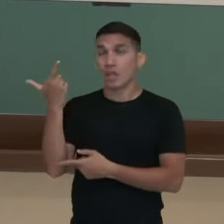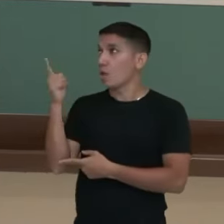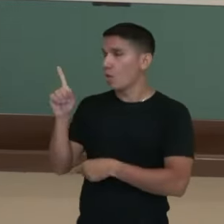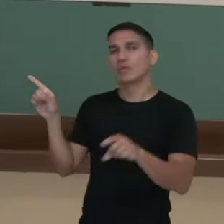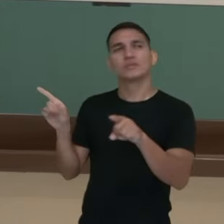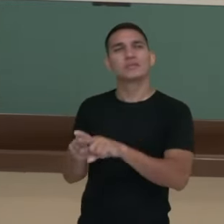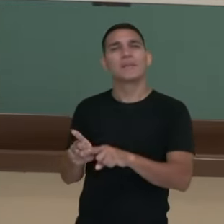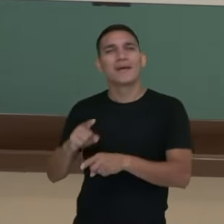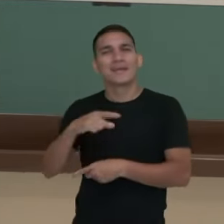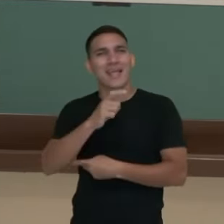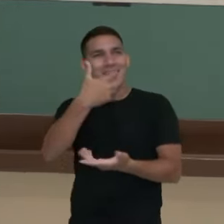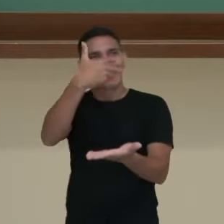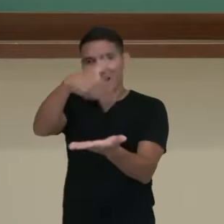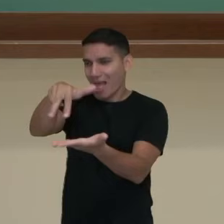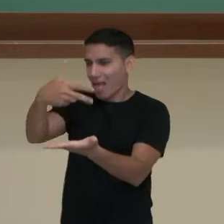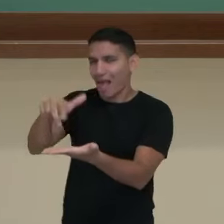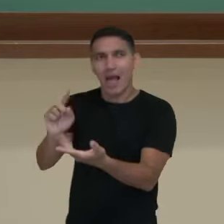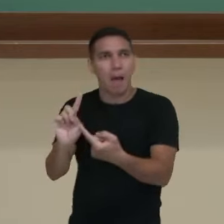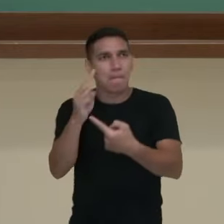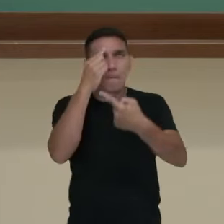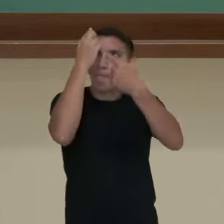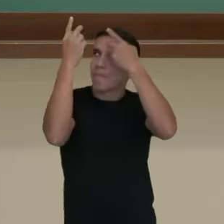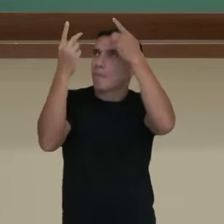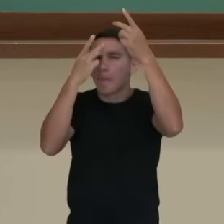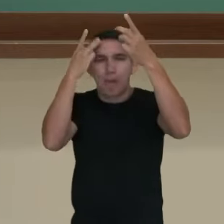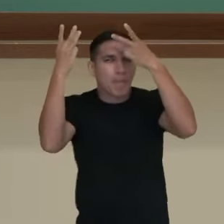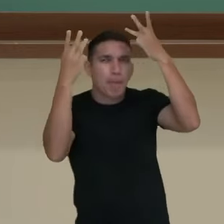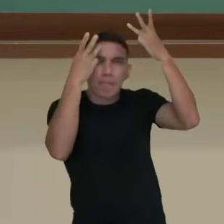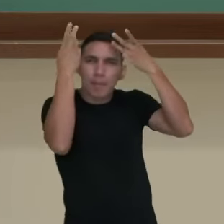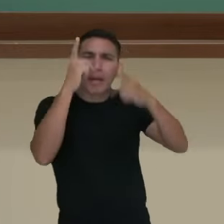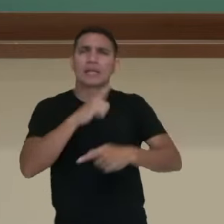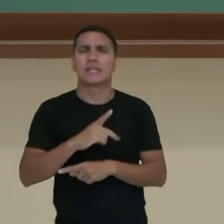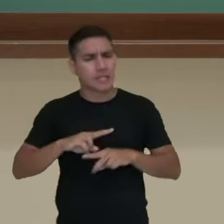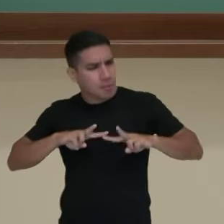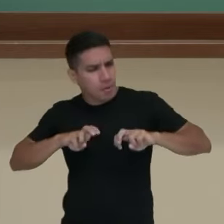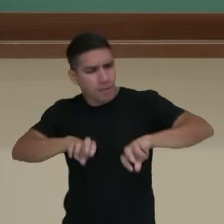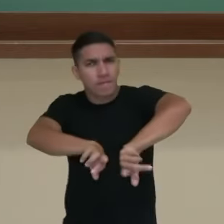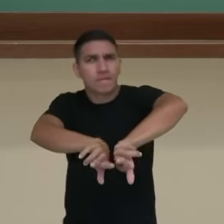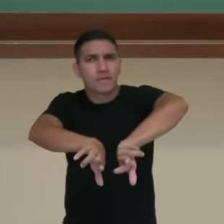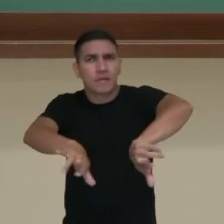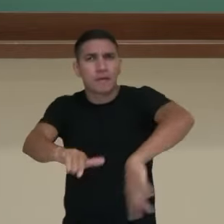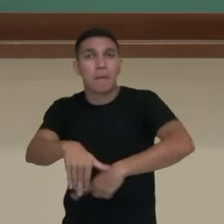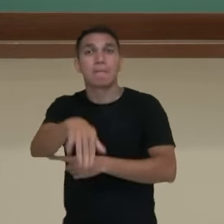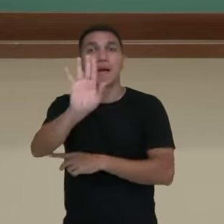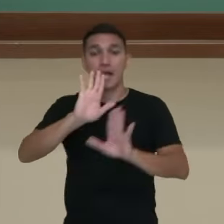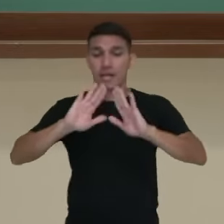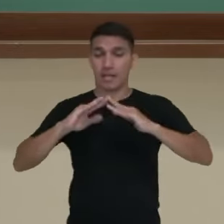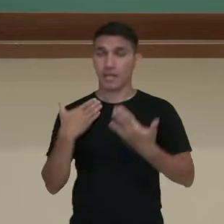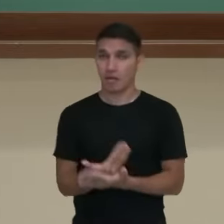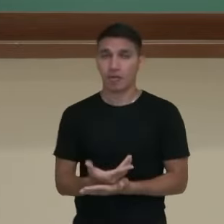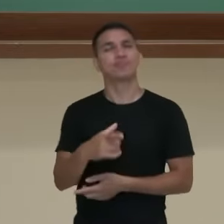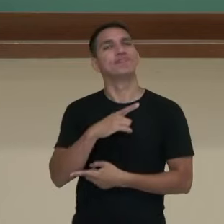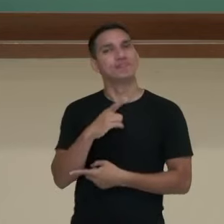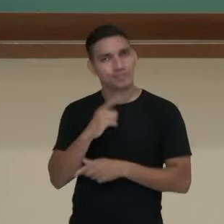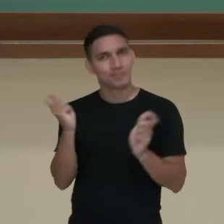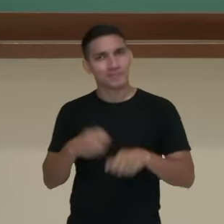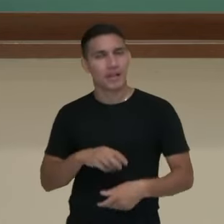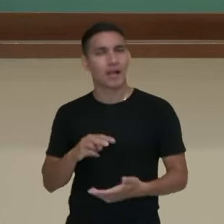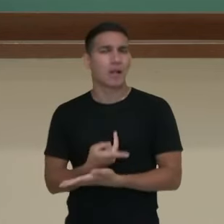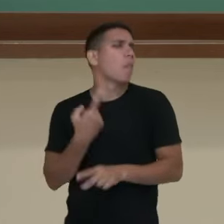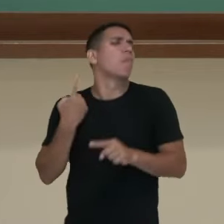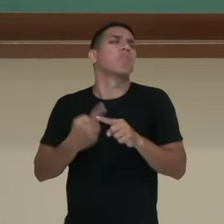dança criativa. A dança criativa ela tem sido muito explorada nas escolas, tá? Por quê? Porque ela é